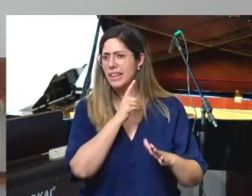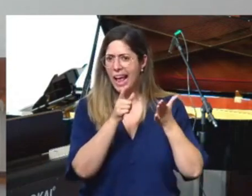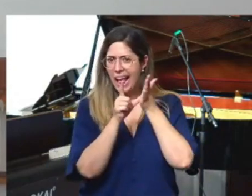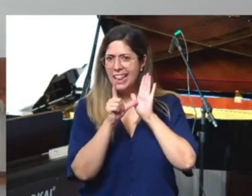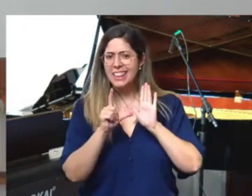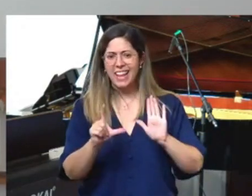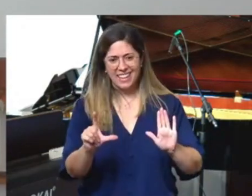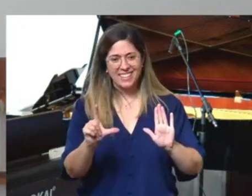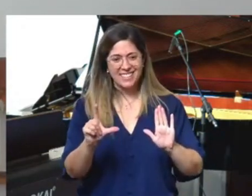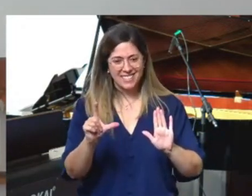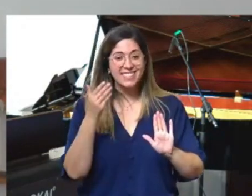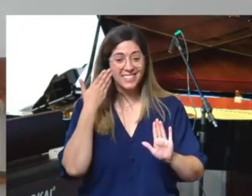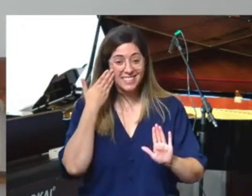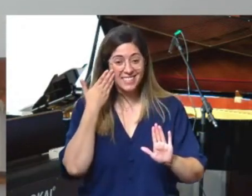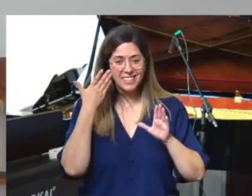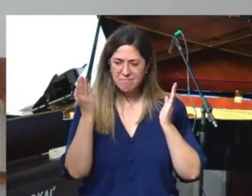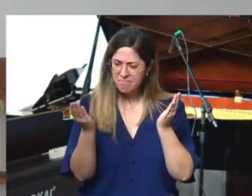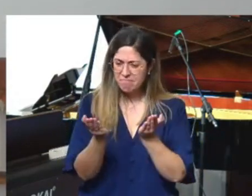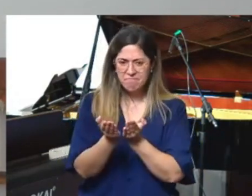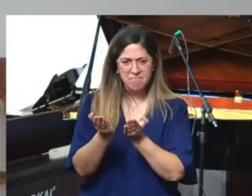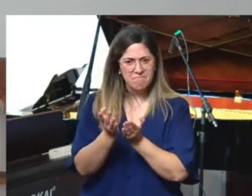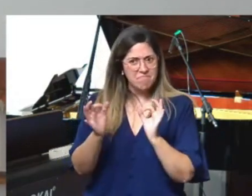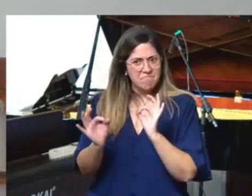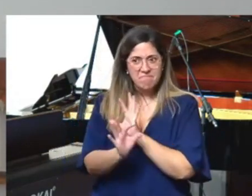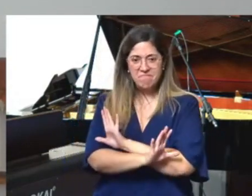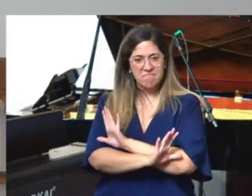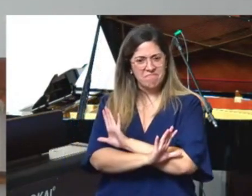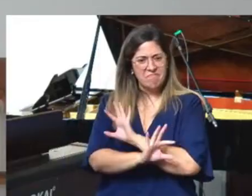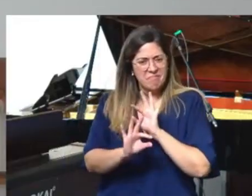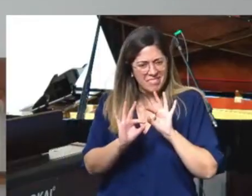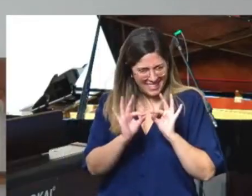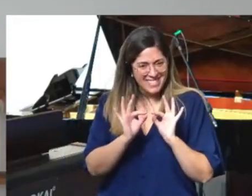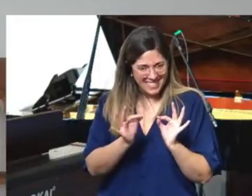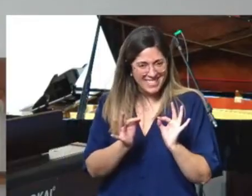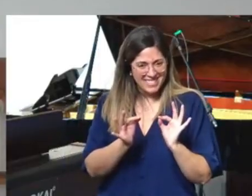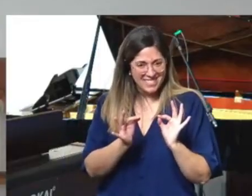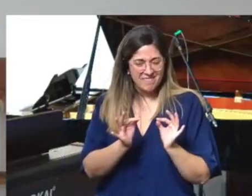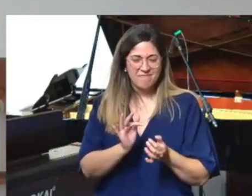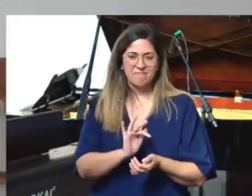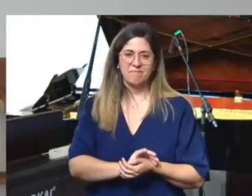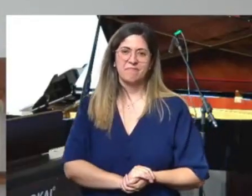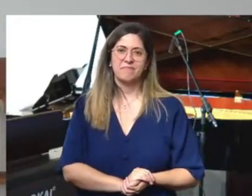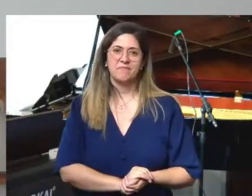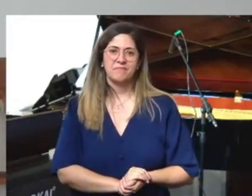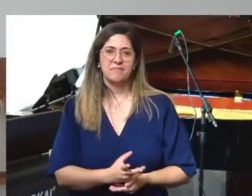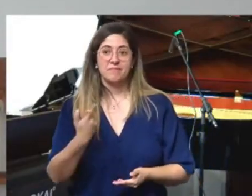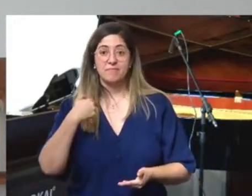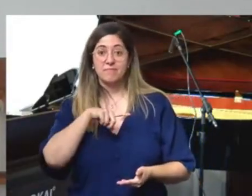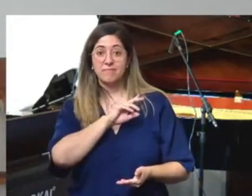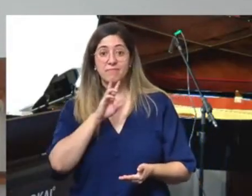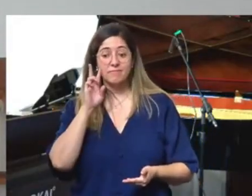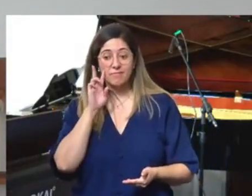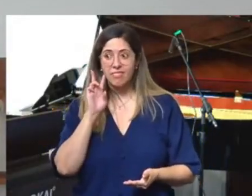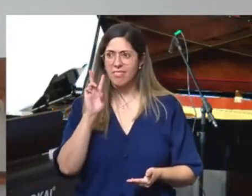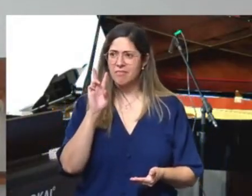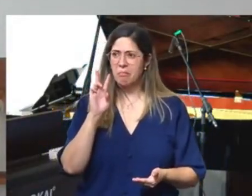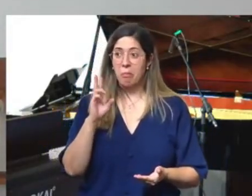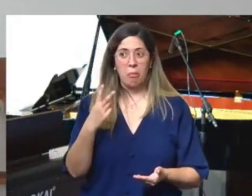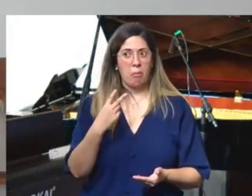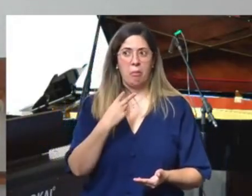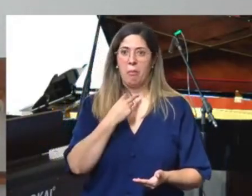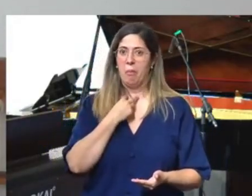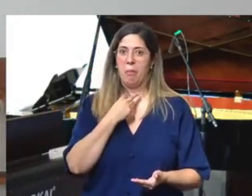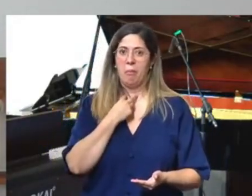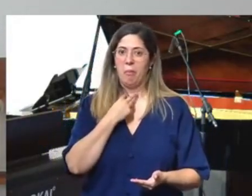doutrina àqueles crentes. Eis aí algo claro para nós: não há